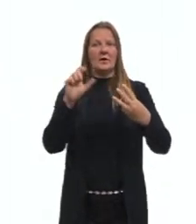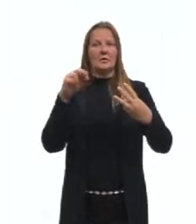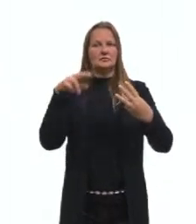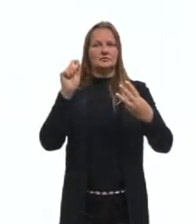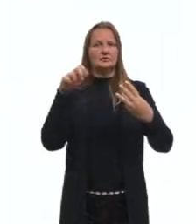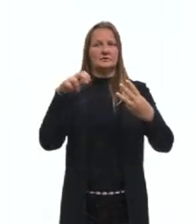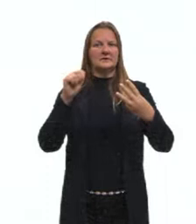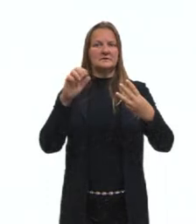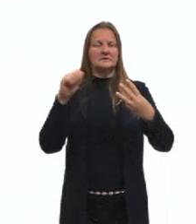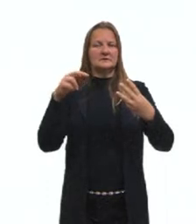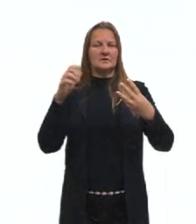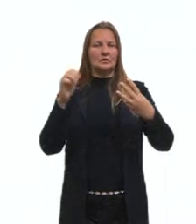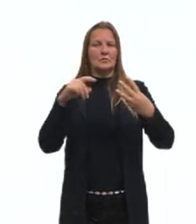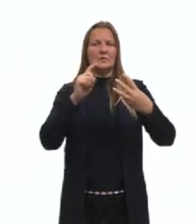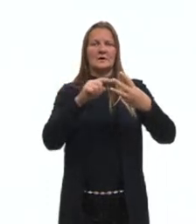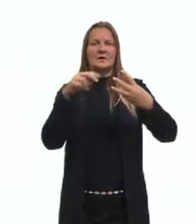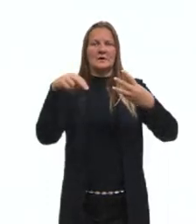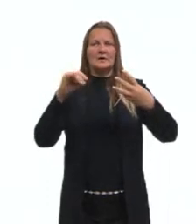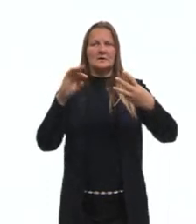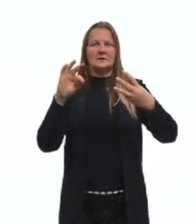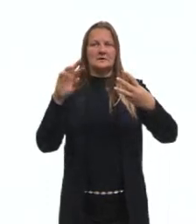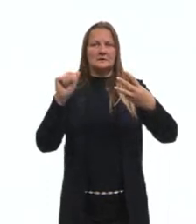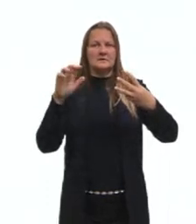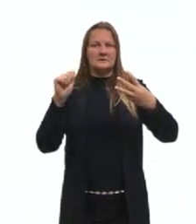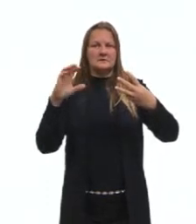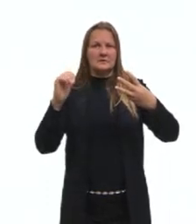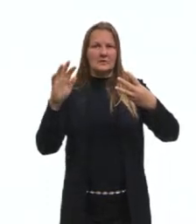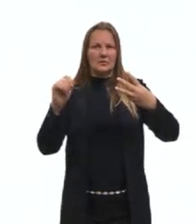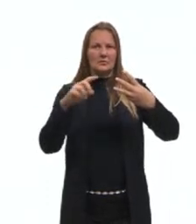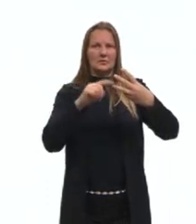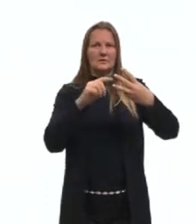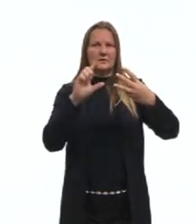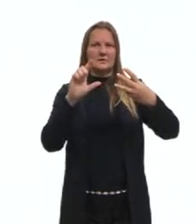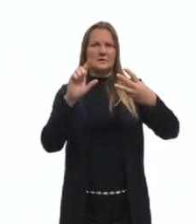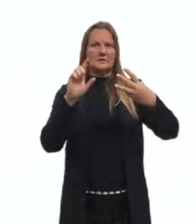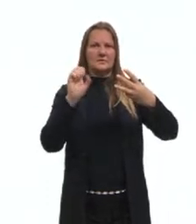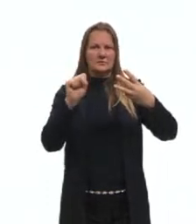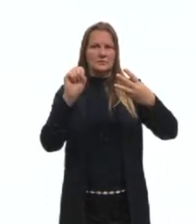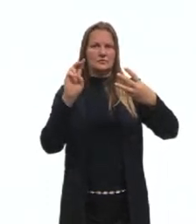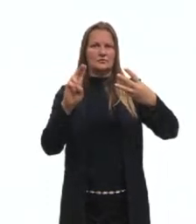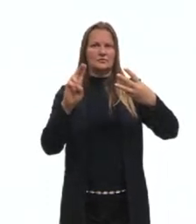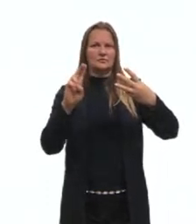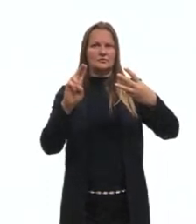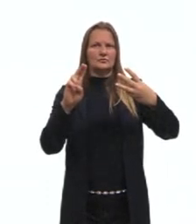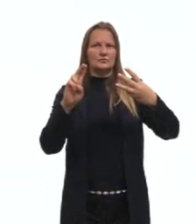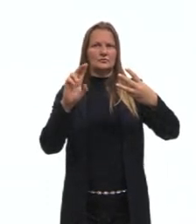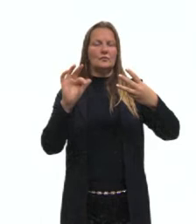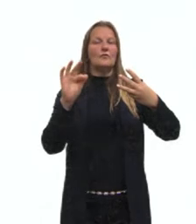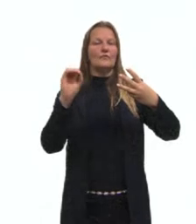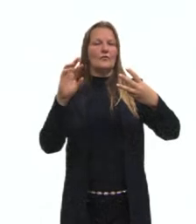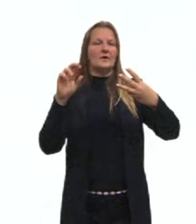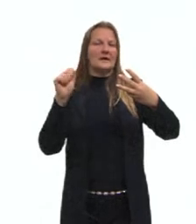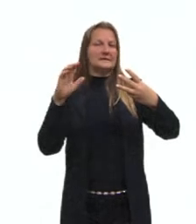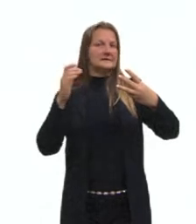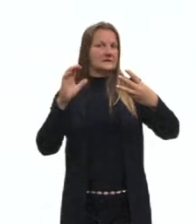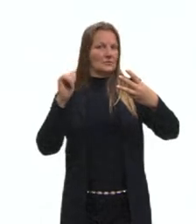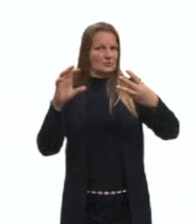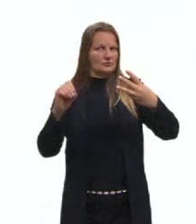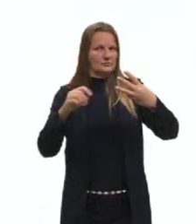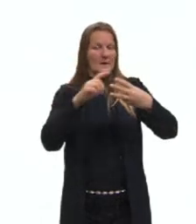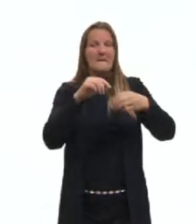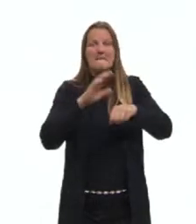a nitração e a sulfonação que são as mais comuns aí de estar presente em questões do Enem